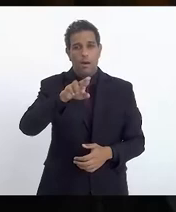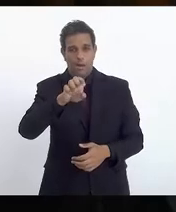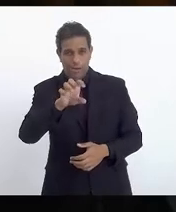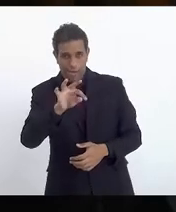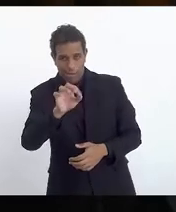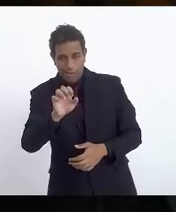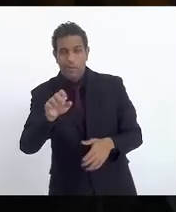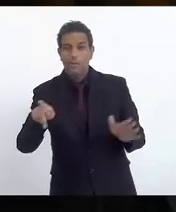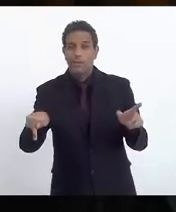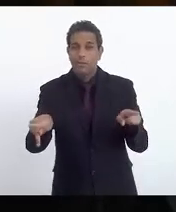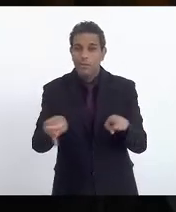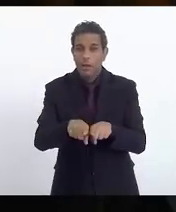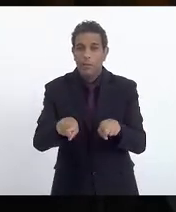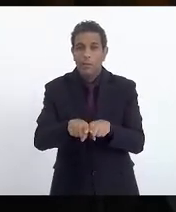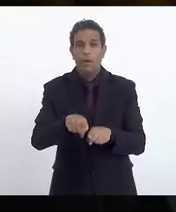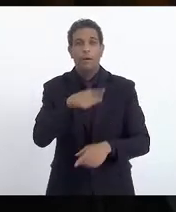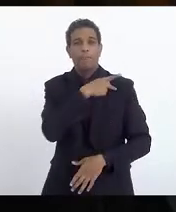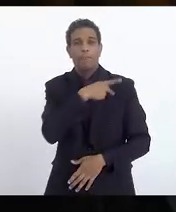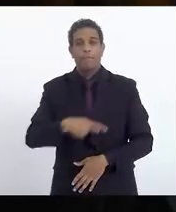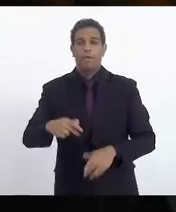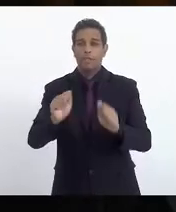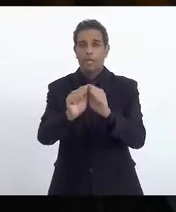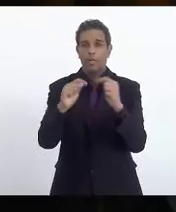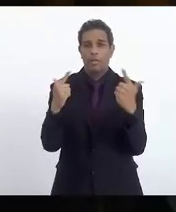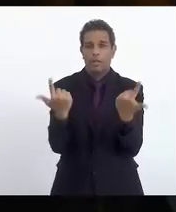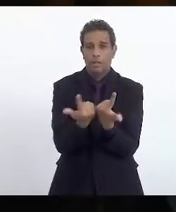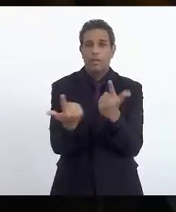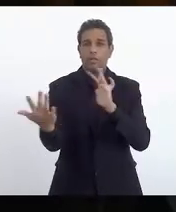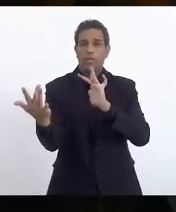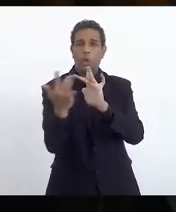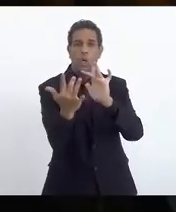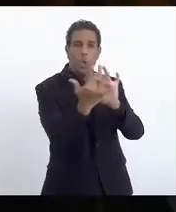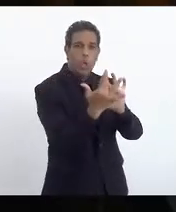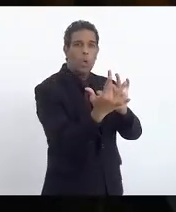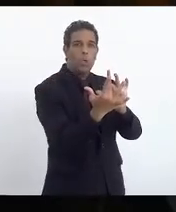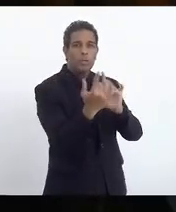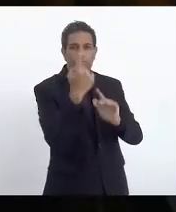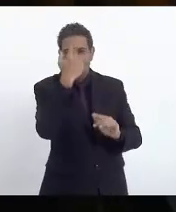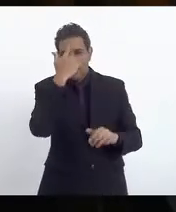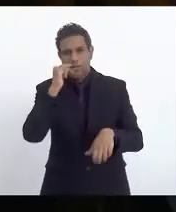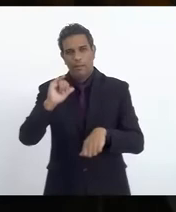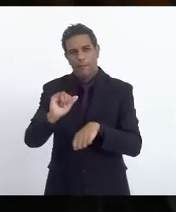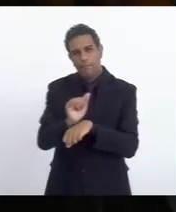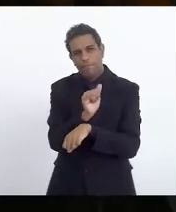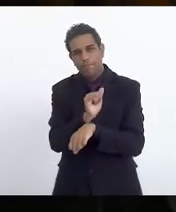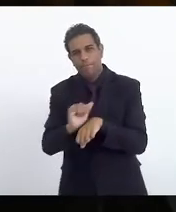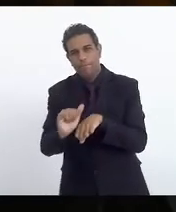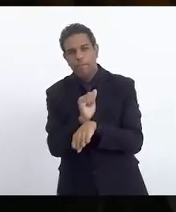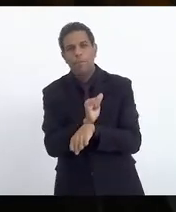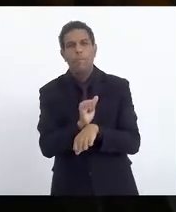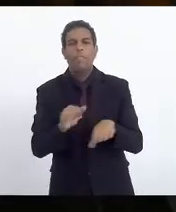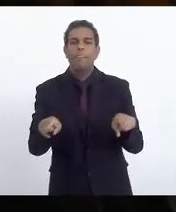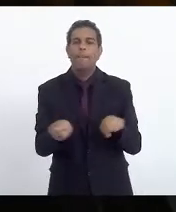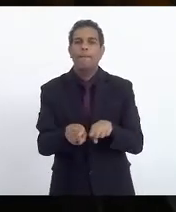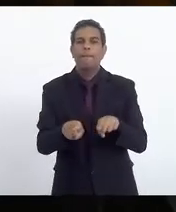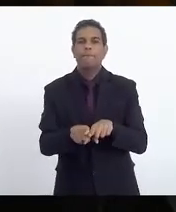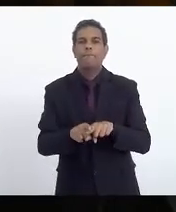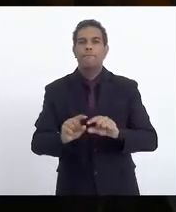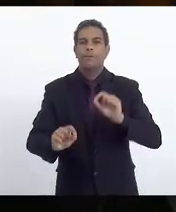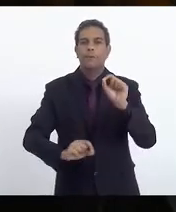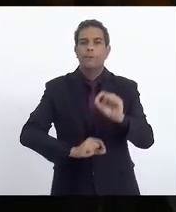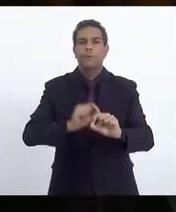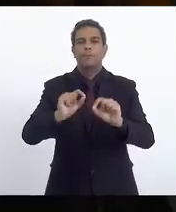presidente da Assembleia Legislativa André Ceciliano entrou pessoalmente nas tratativas inclusive